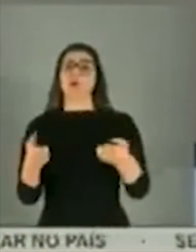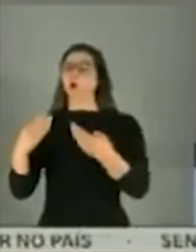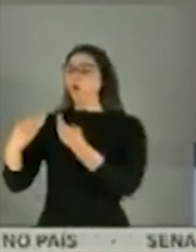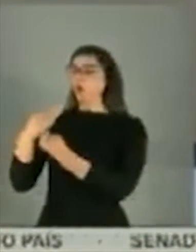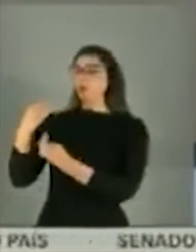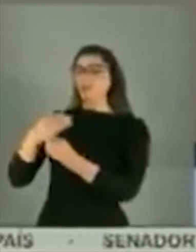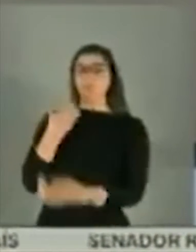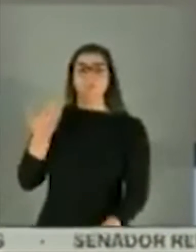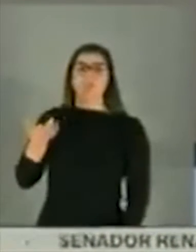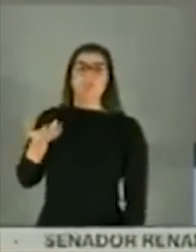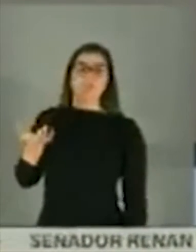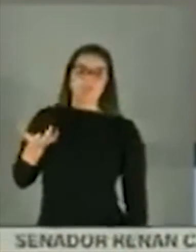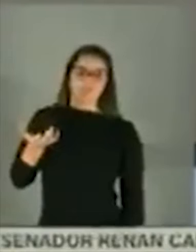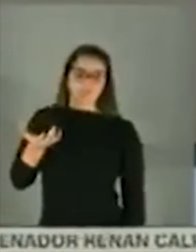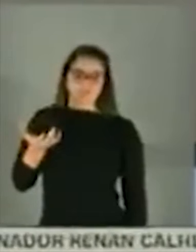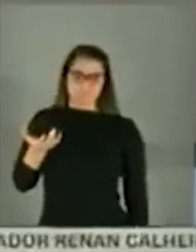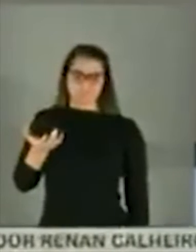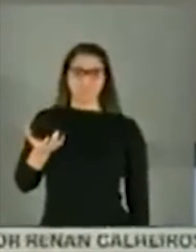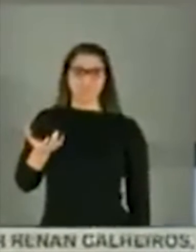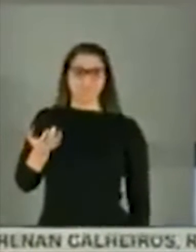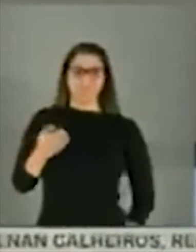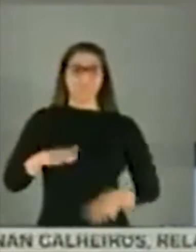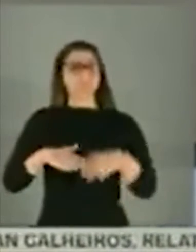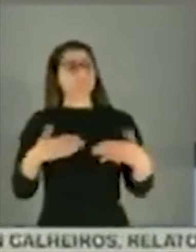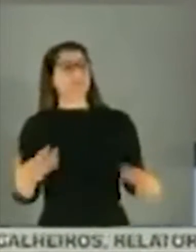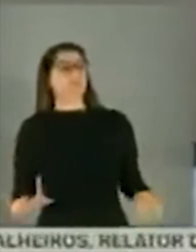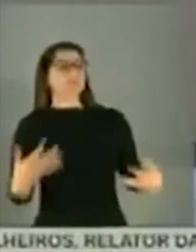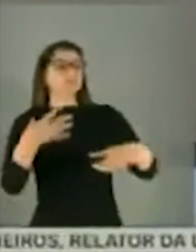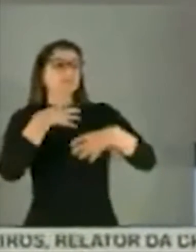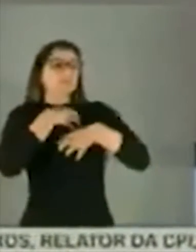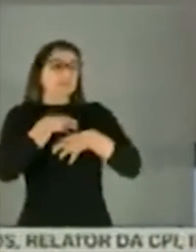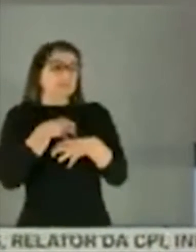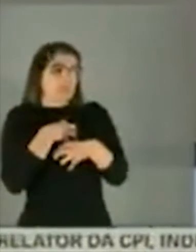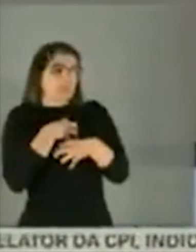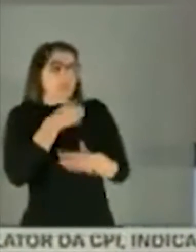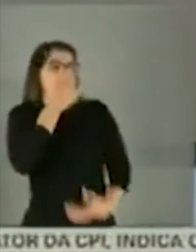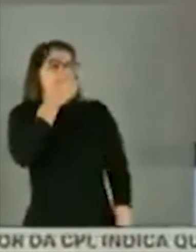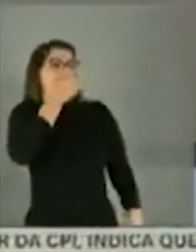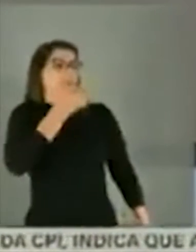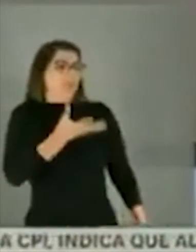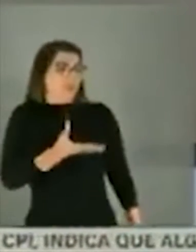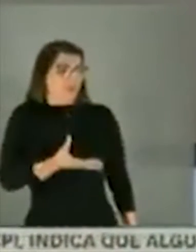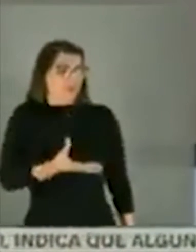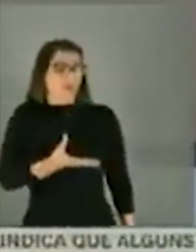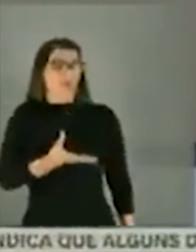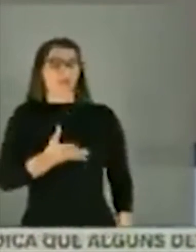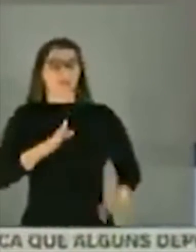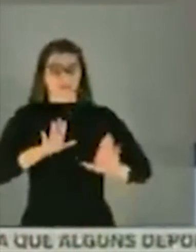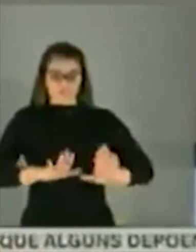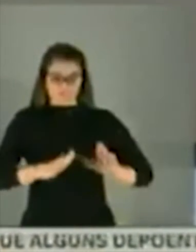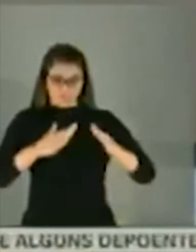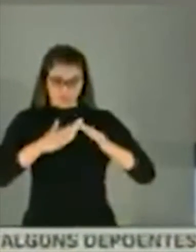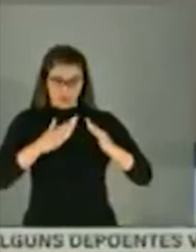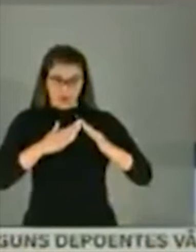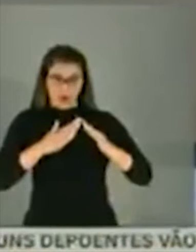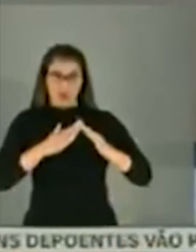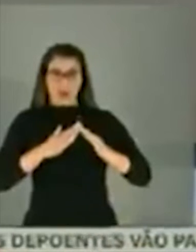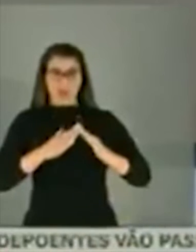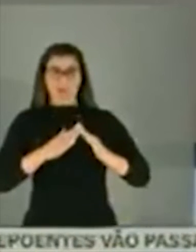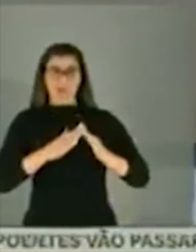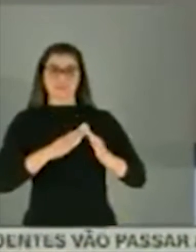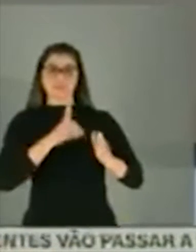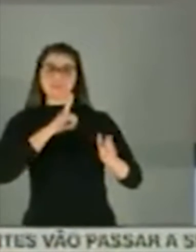ele quer seguir. Então, se ele se sente mais confortável ficar em casa, ele tem a quem